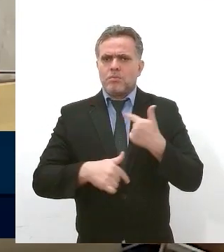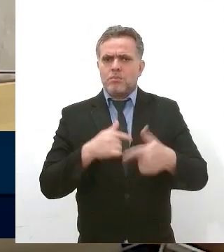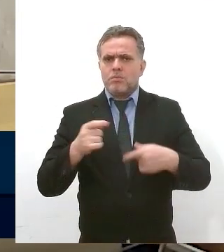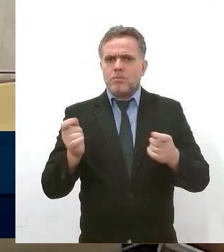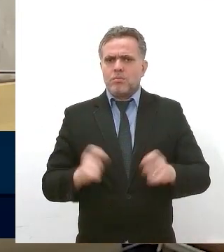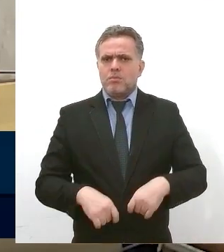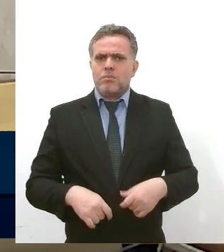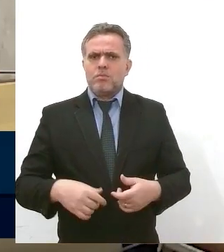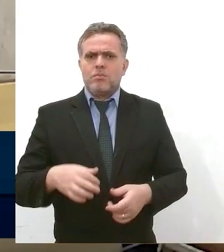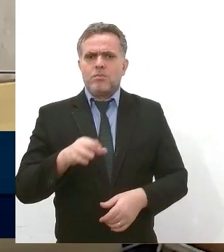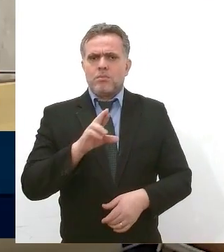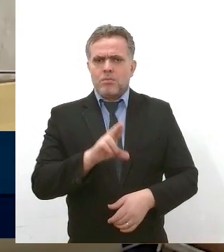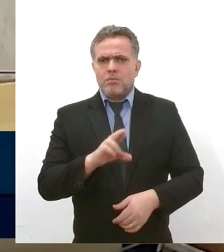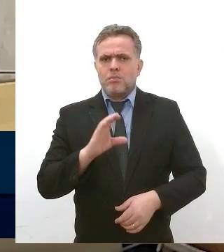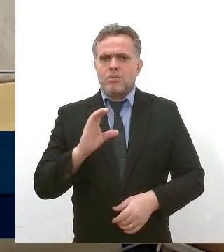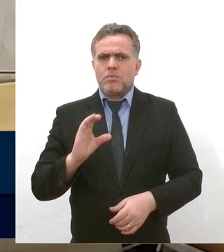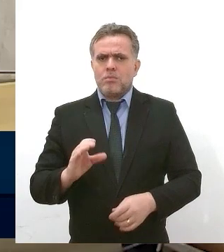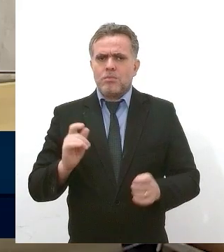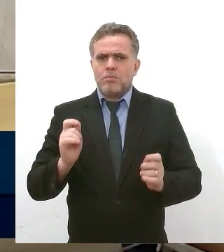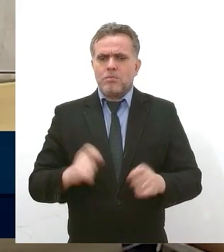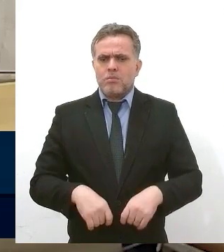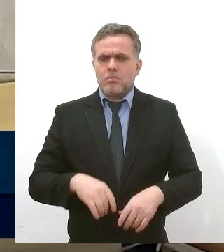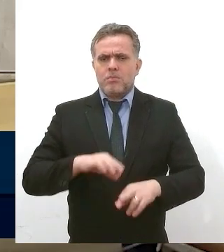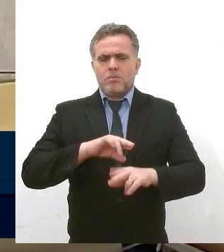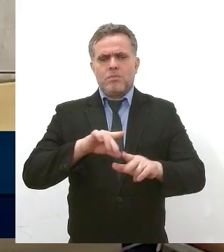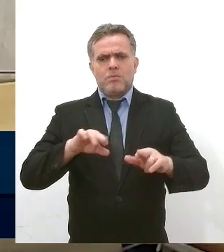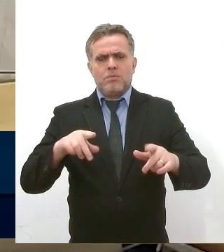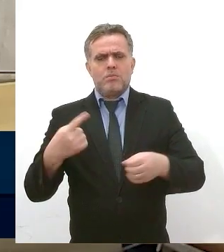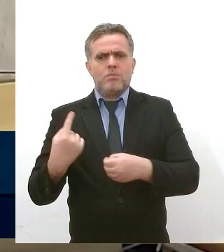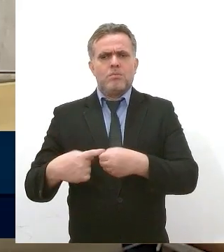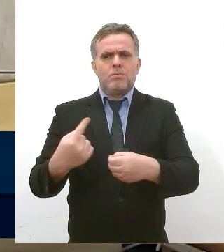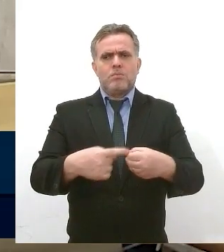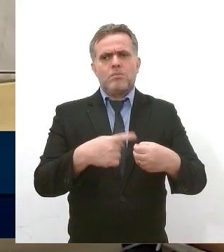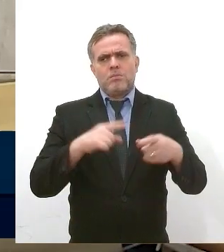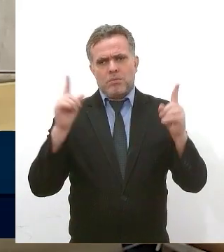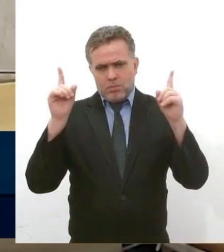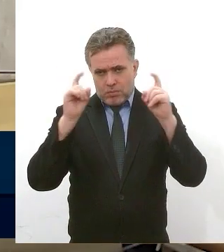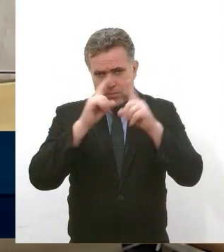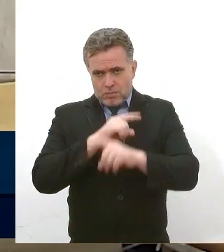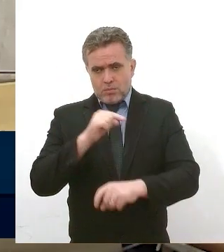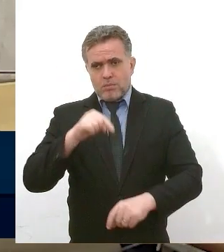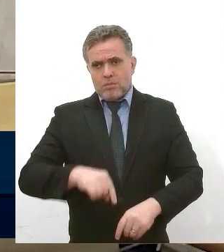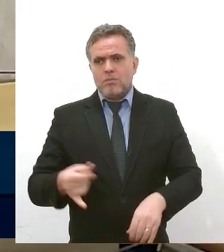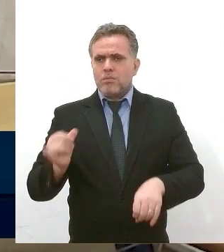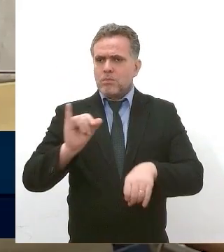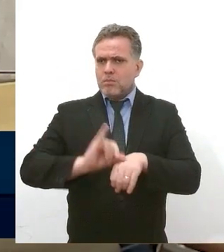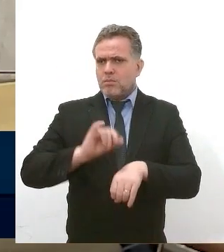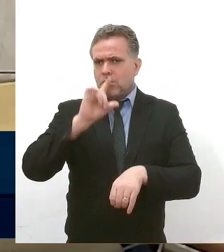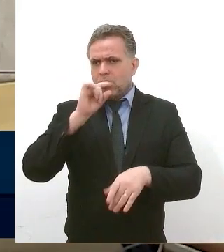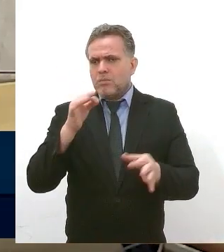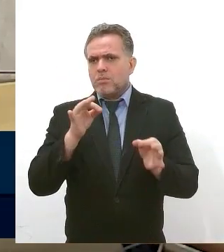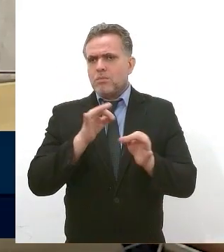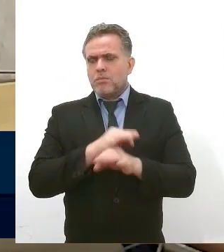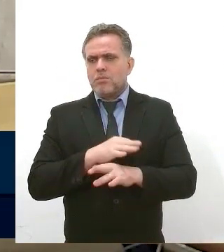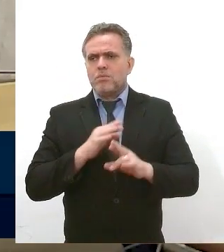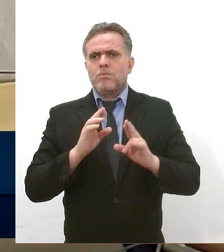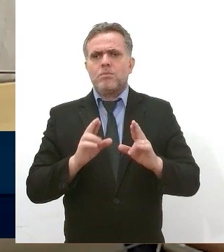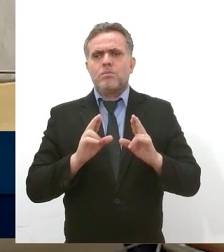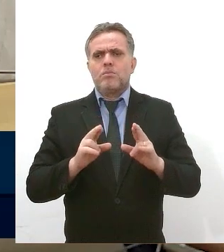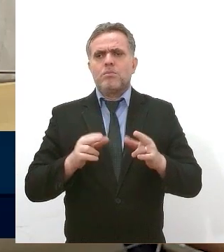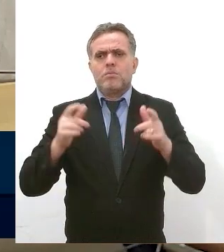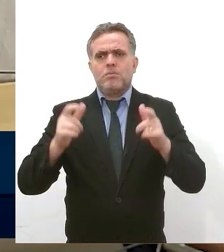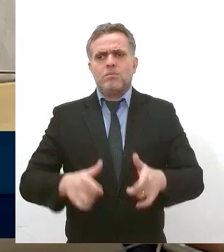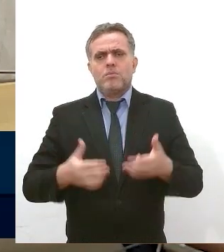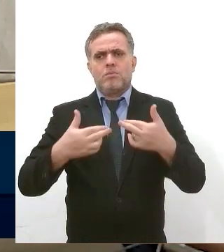isso, diversos municípios já estão com dificuldades, inclusive a nossa capital. E a gente espera que essa questão de resíduos sólidos seja resolvida o quanto antes. Nós